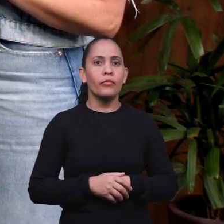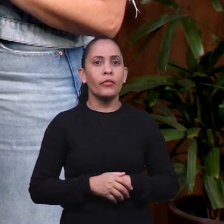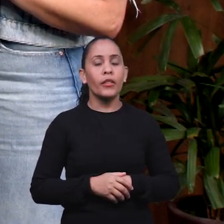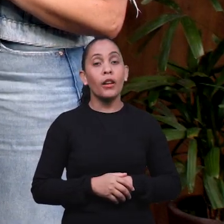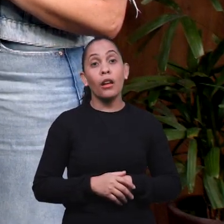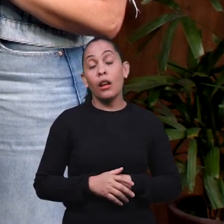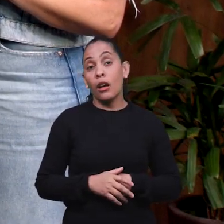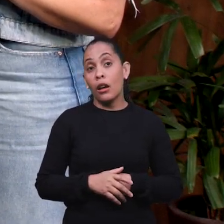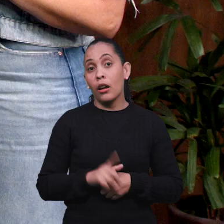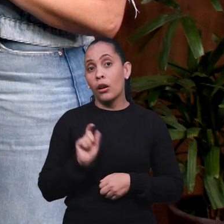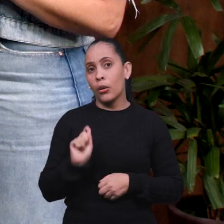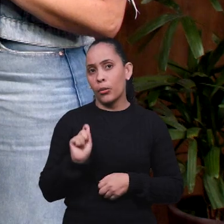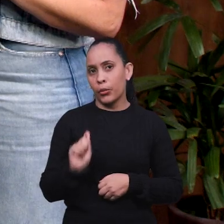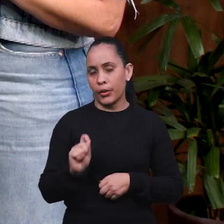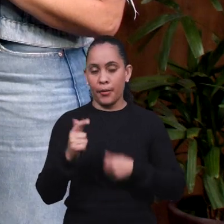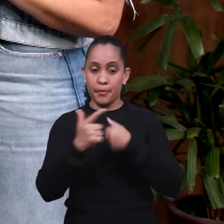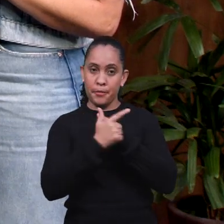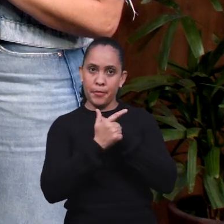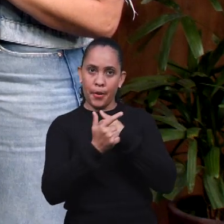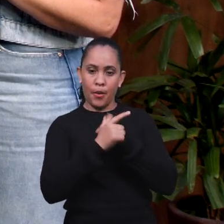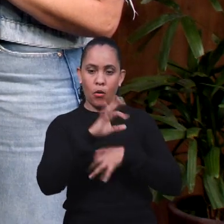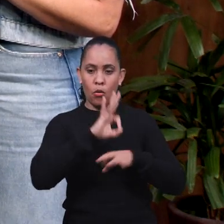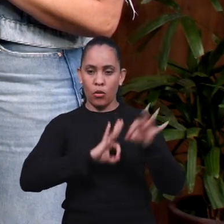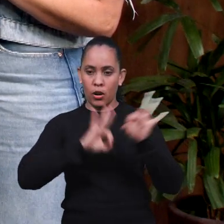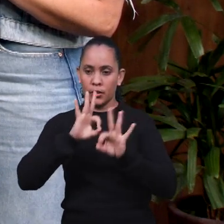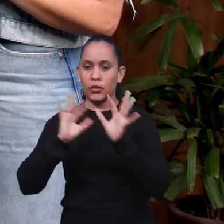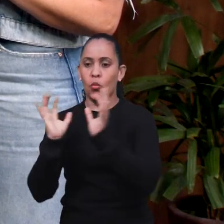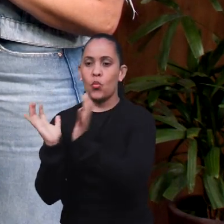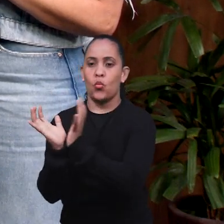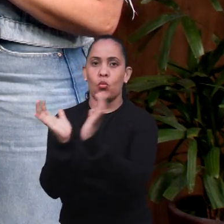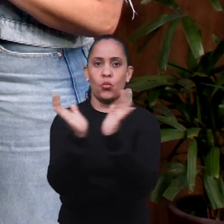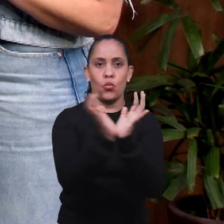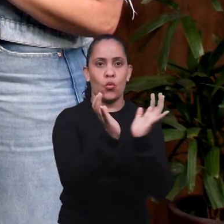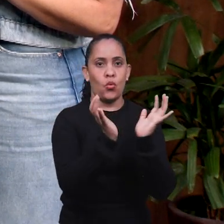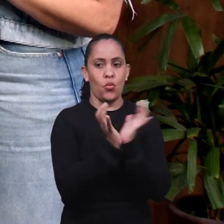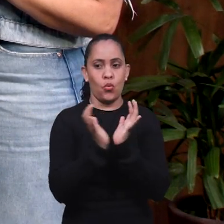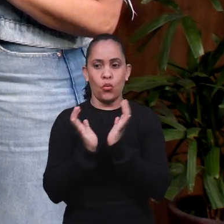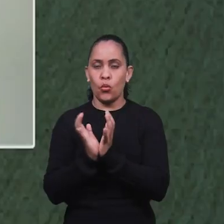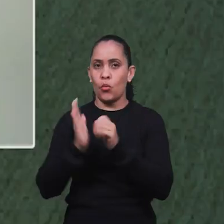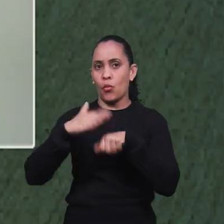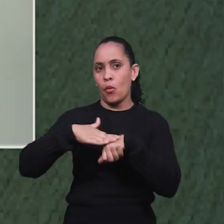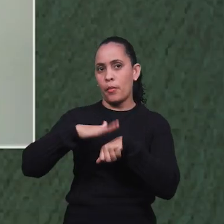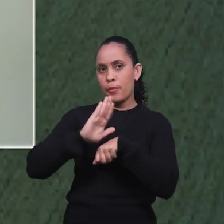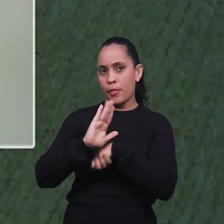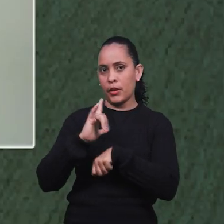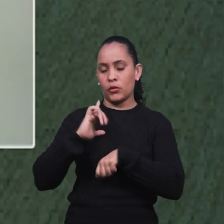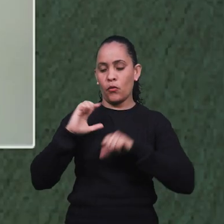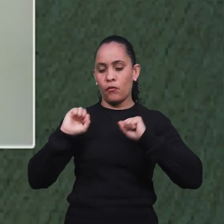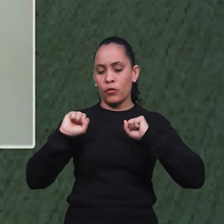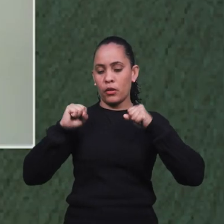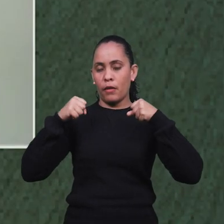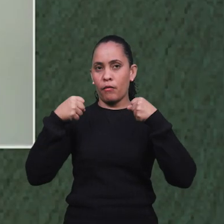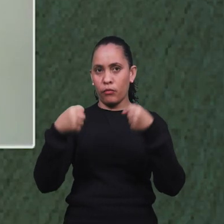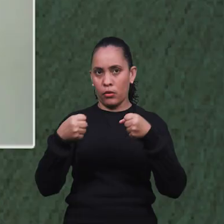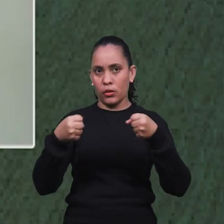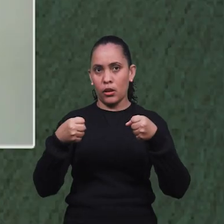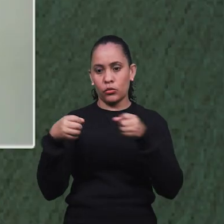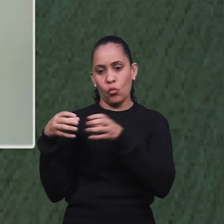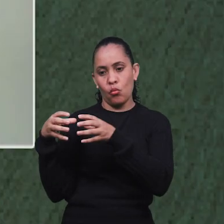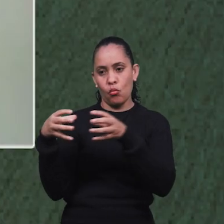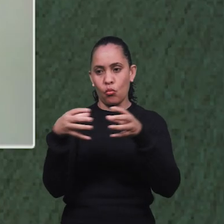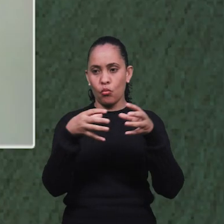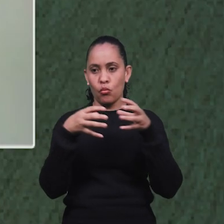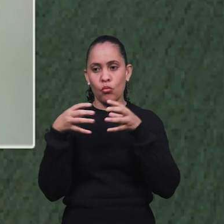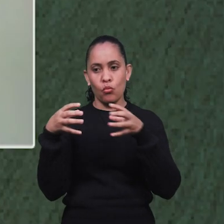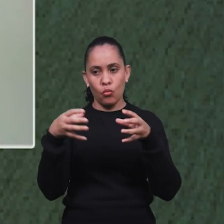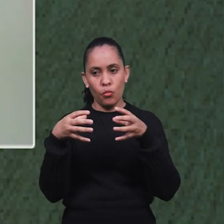Olha, o papel das cooperativas é organizar as pessoas em grupos formais, né? É tipo assim, você fortalecer os